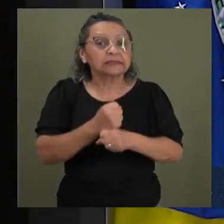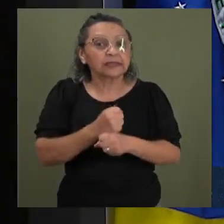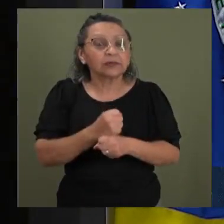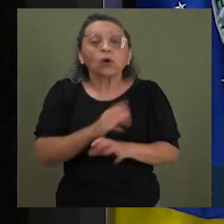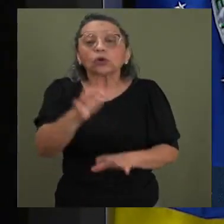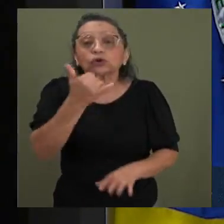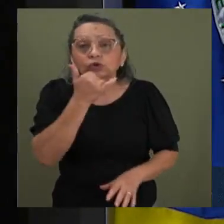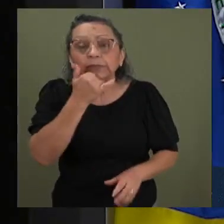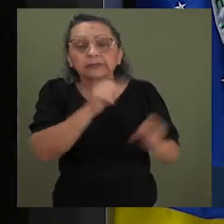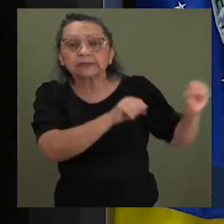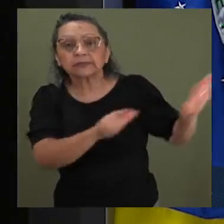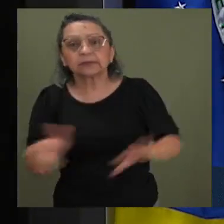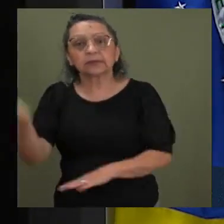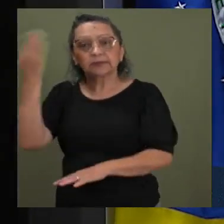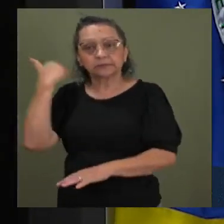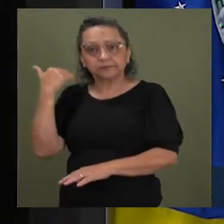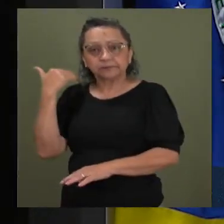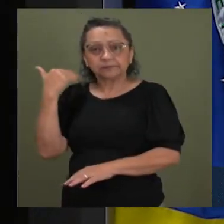semana passada,